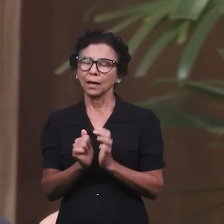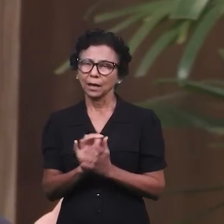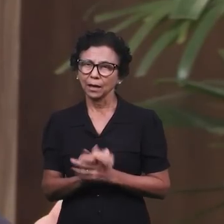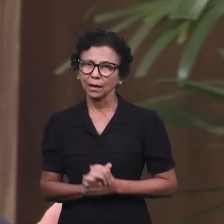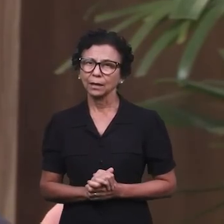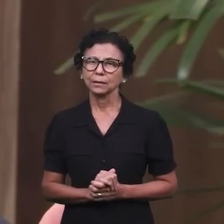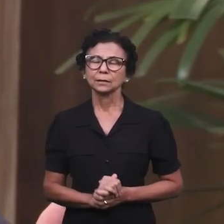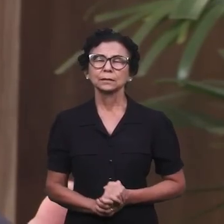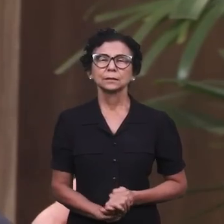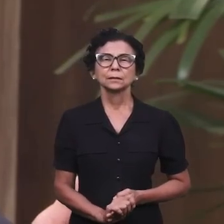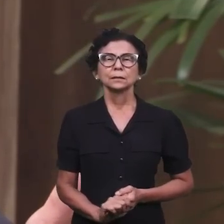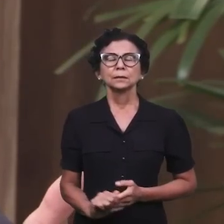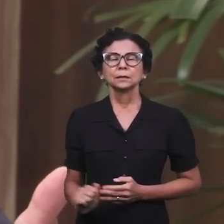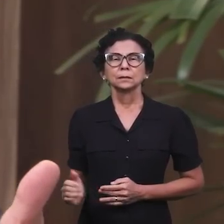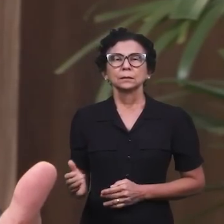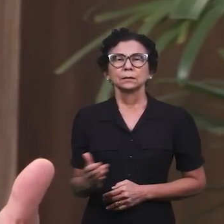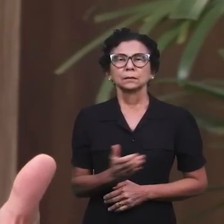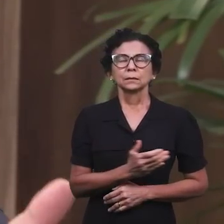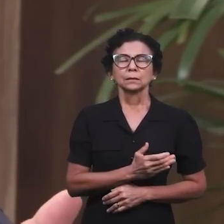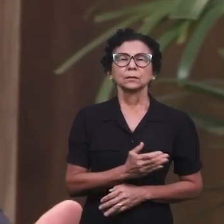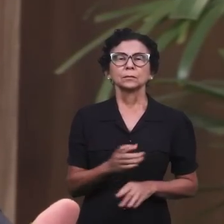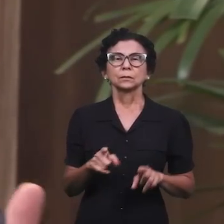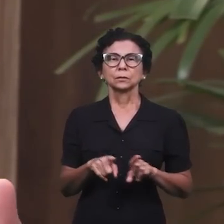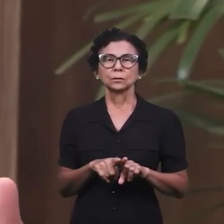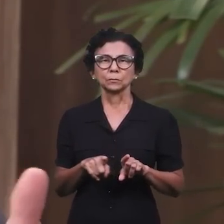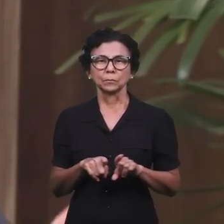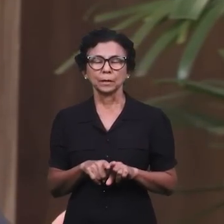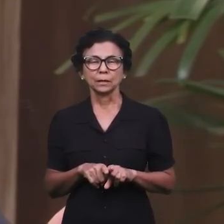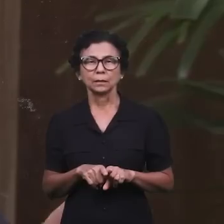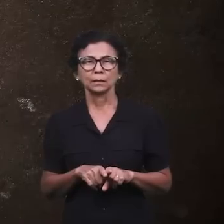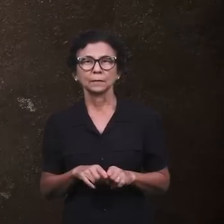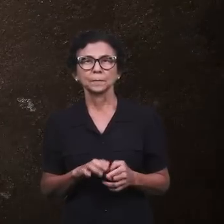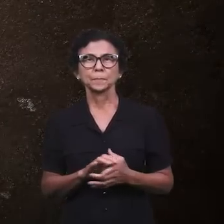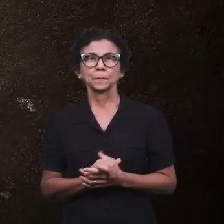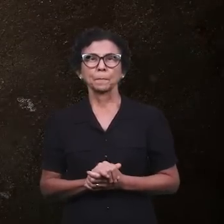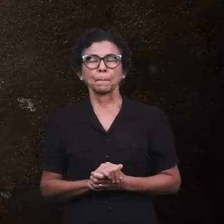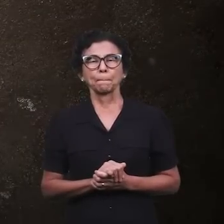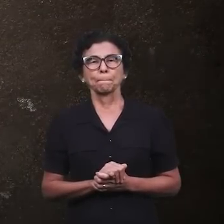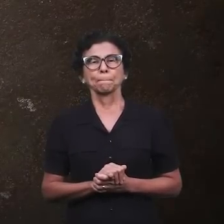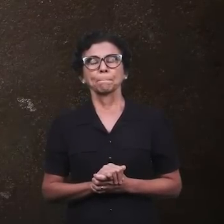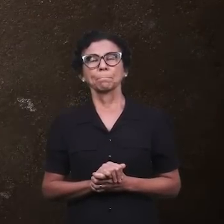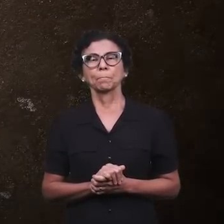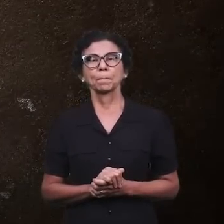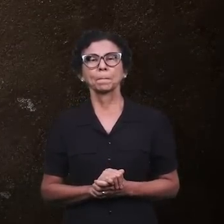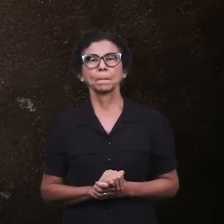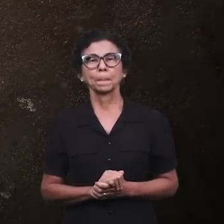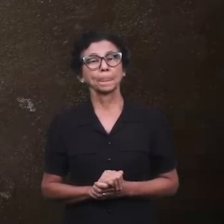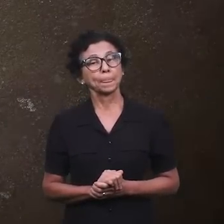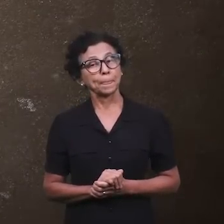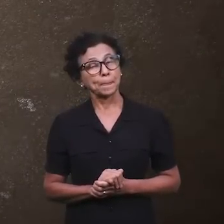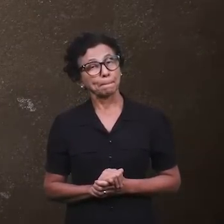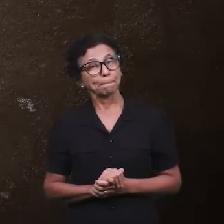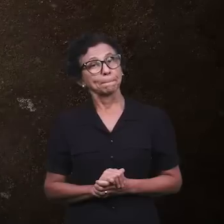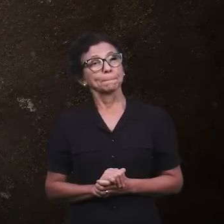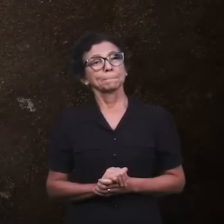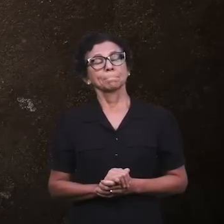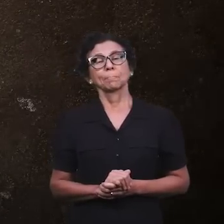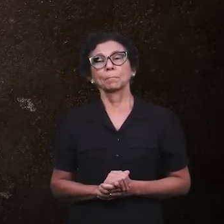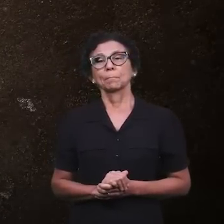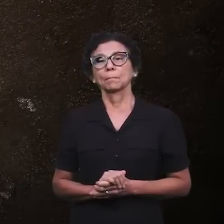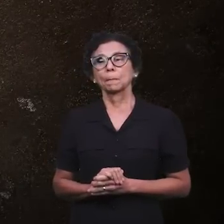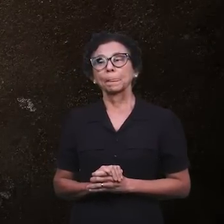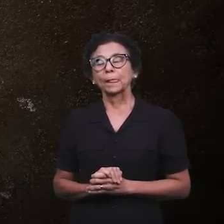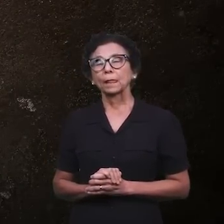abordado, e o texto bíblico introdutório deste programa diz: santifica-os na verdade.